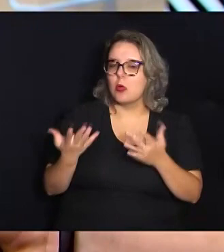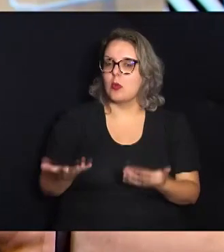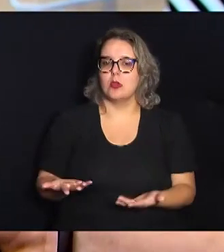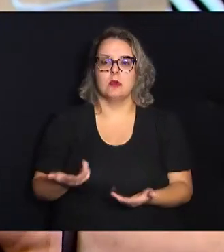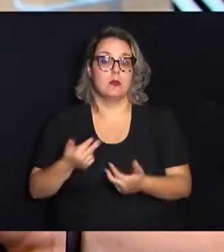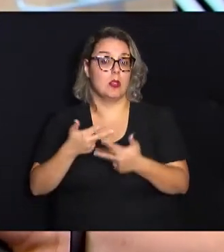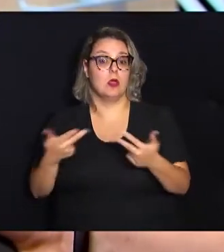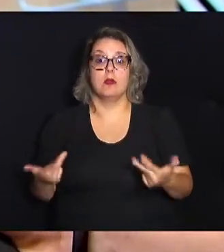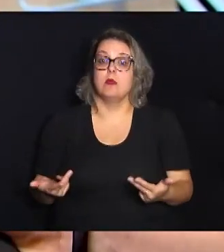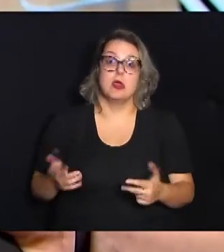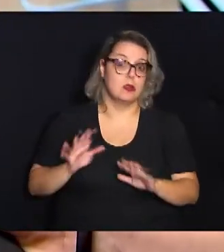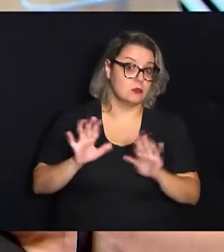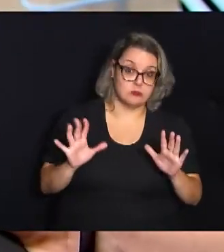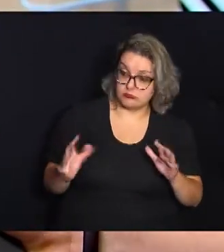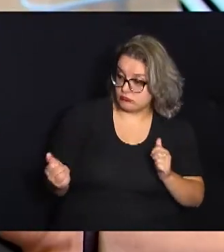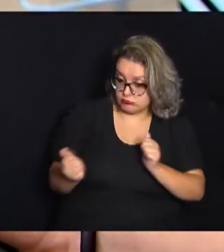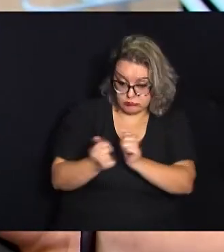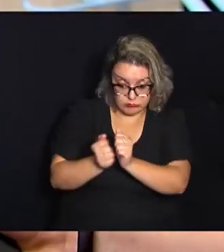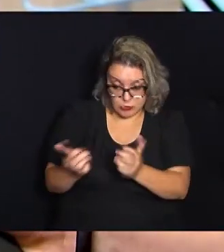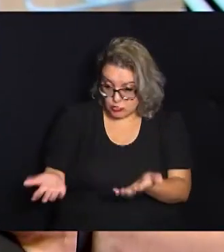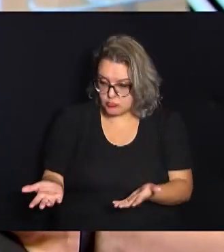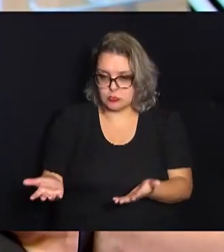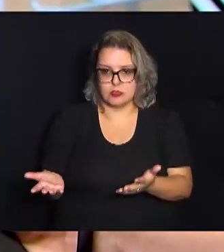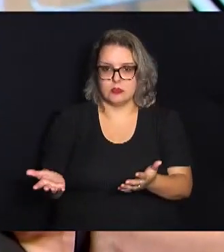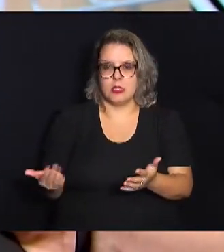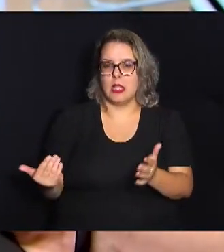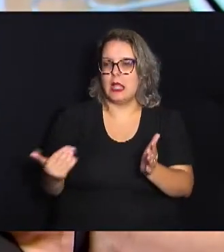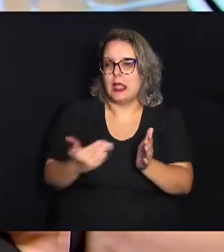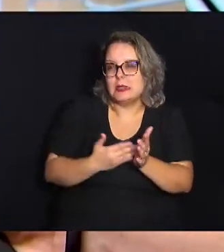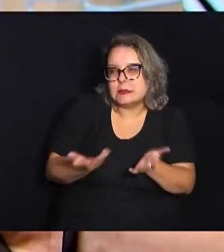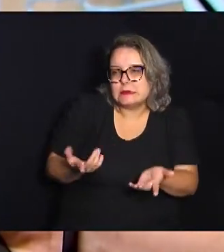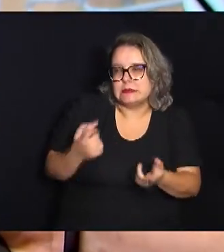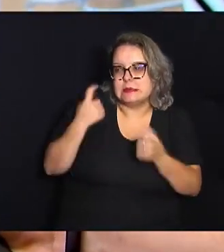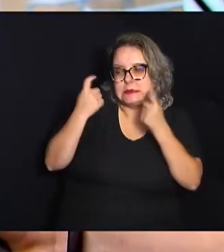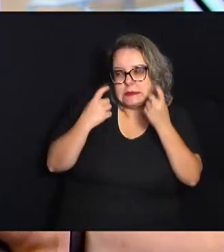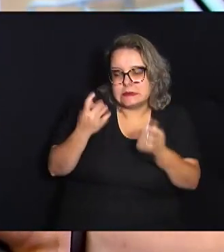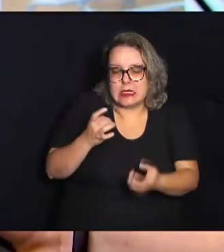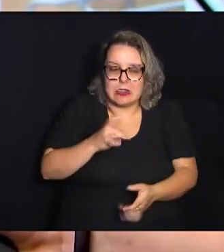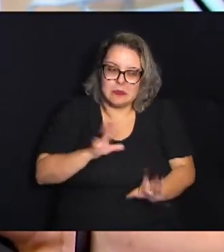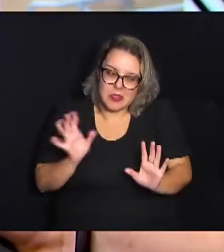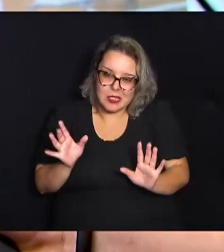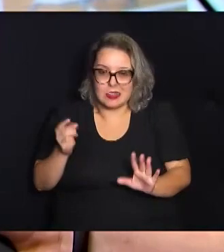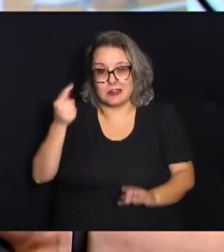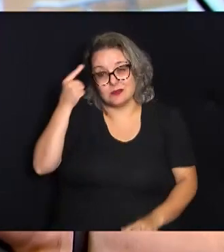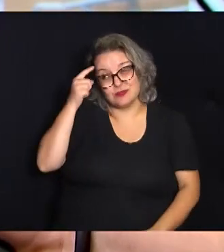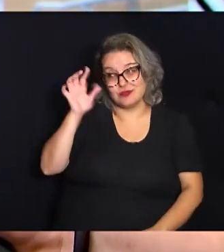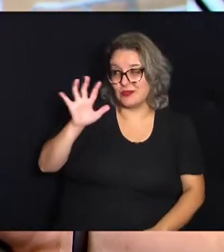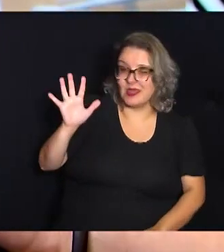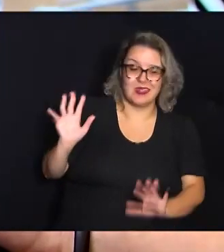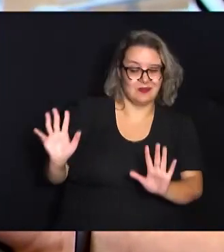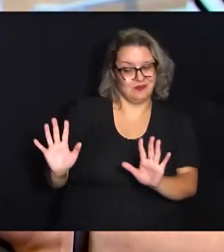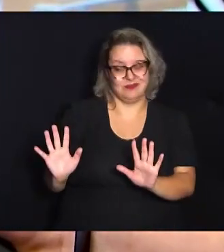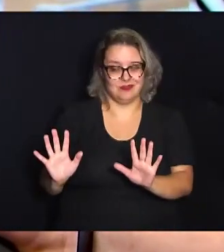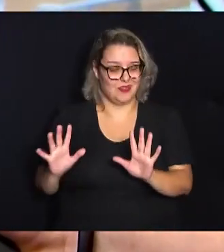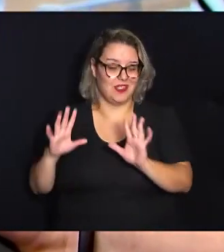coisa que eles não devem chegar perto, até uma questão de receio, questões ideológicas. Então, isso é